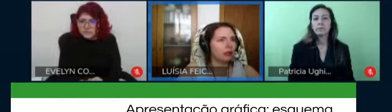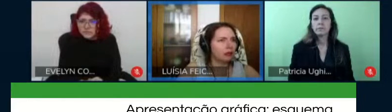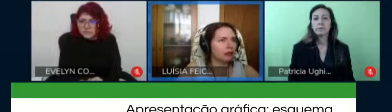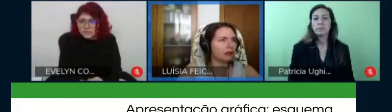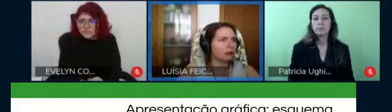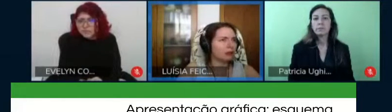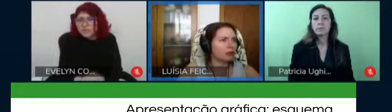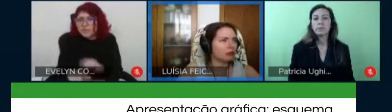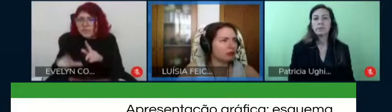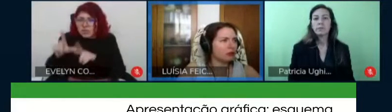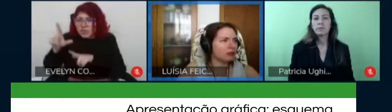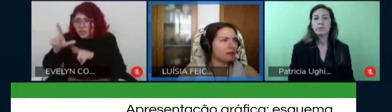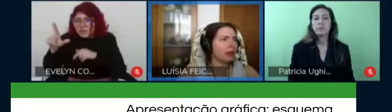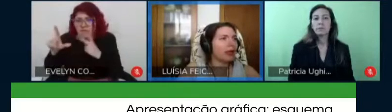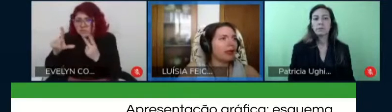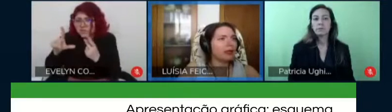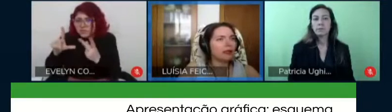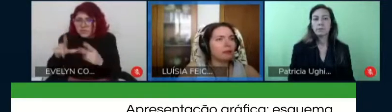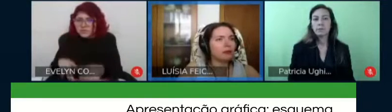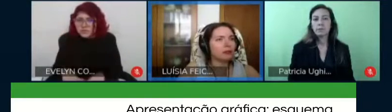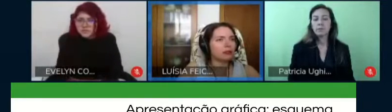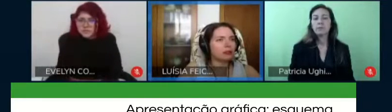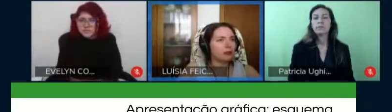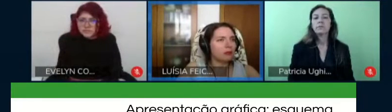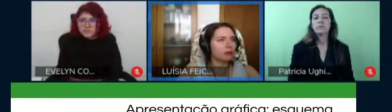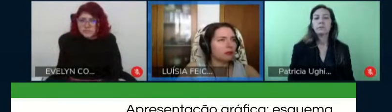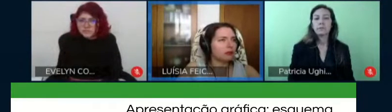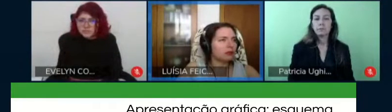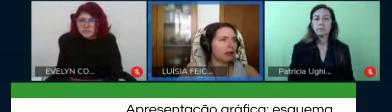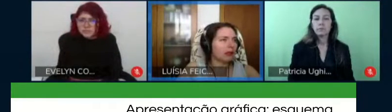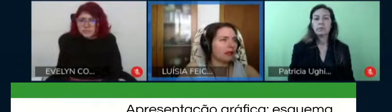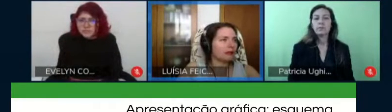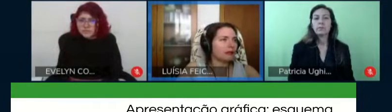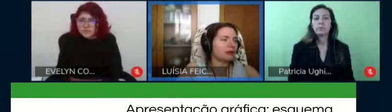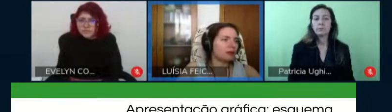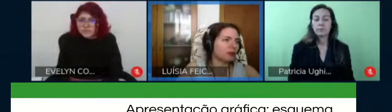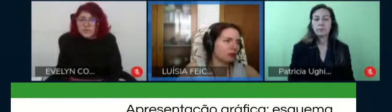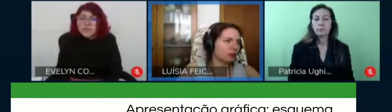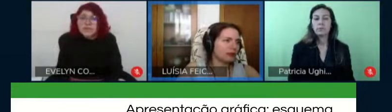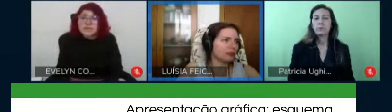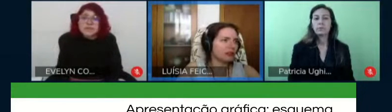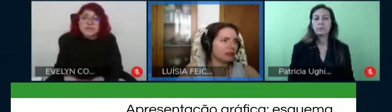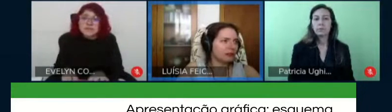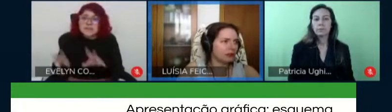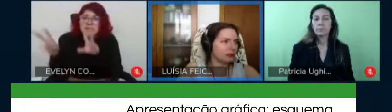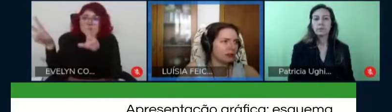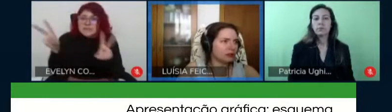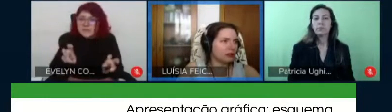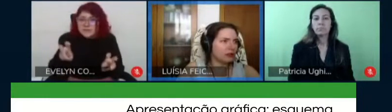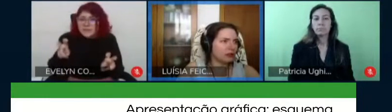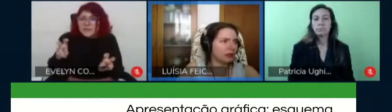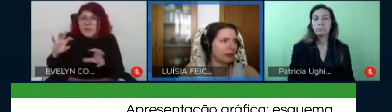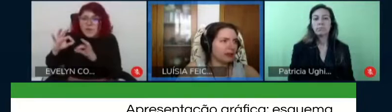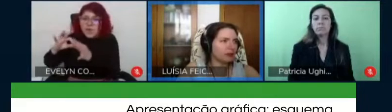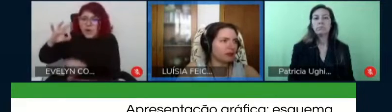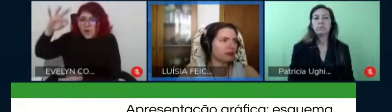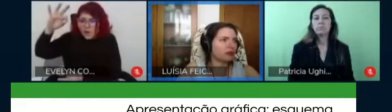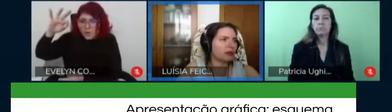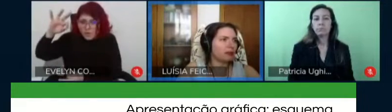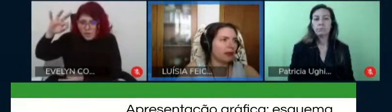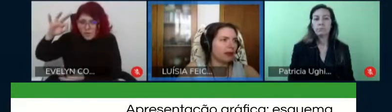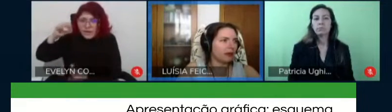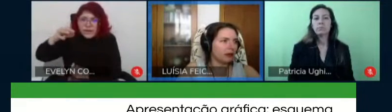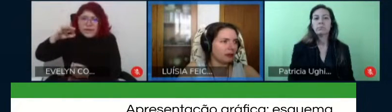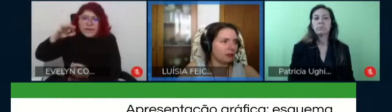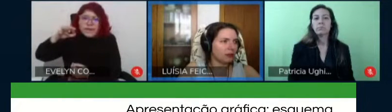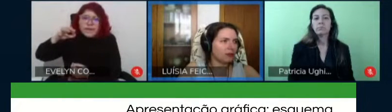E o tamanho da fonte é 12. E daí depois nós temos as citações longas, legendas das ilustrações e tabelas, notas